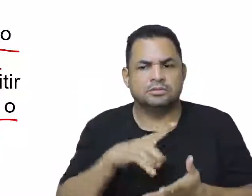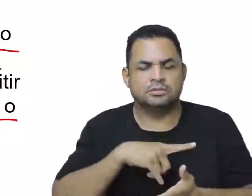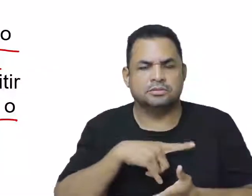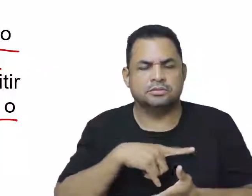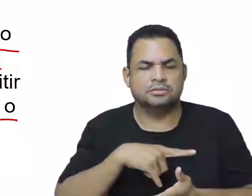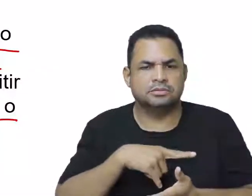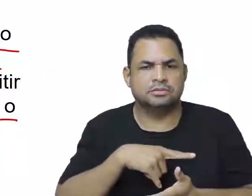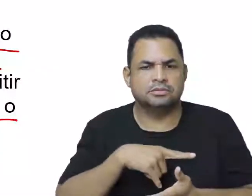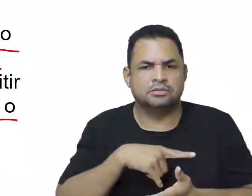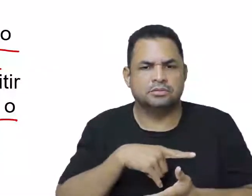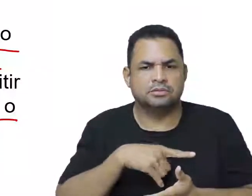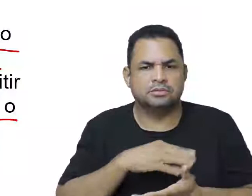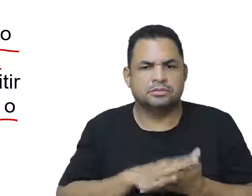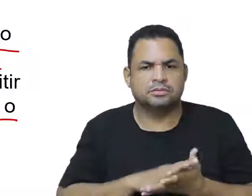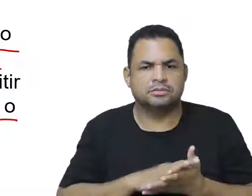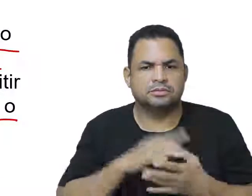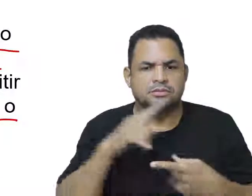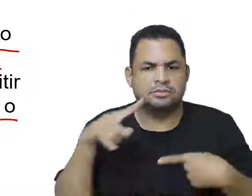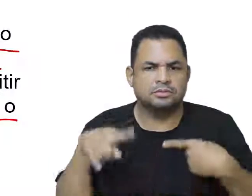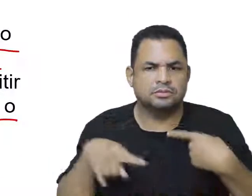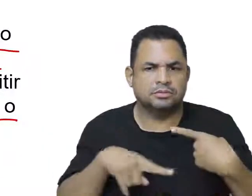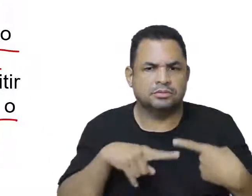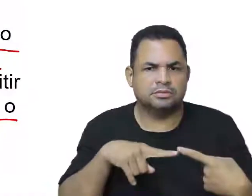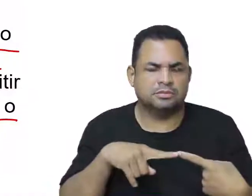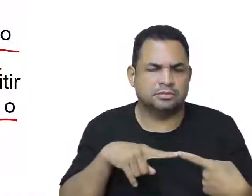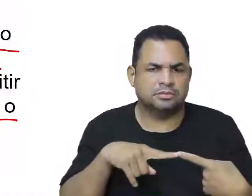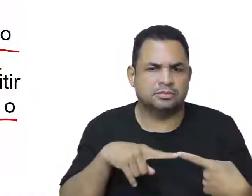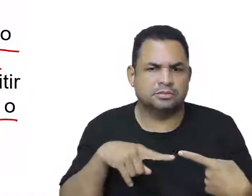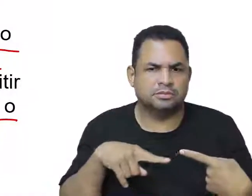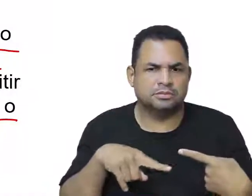que exercer a função de